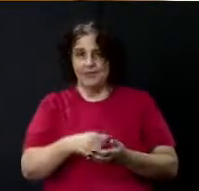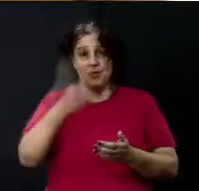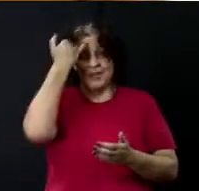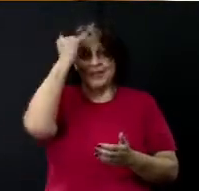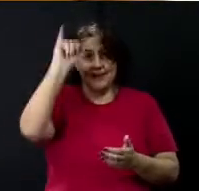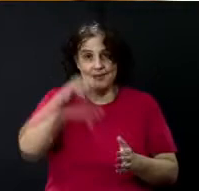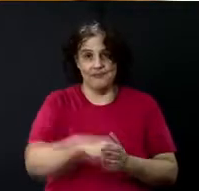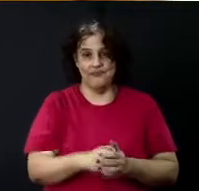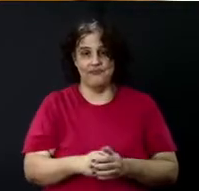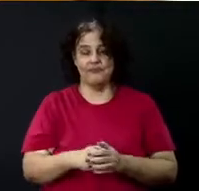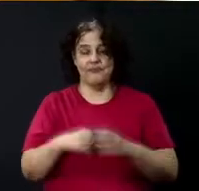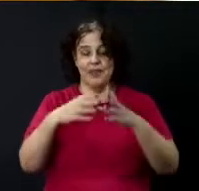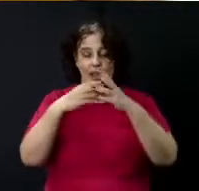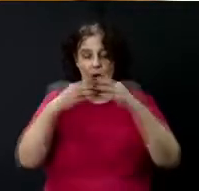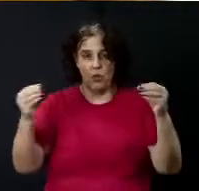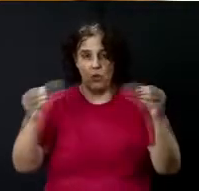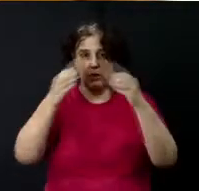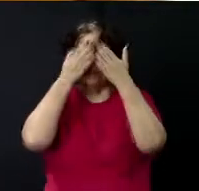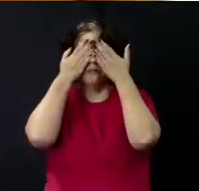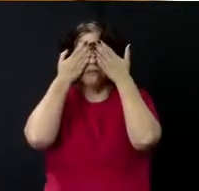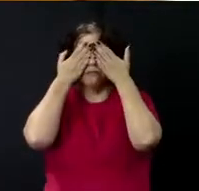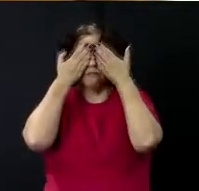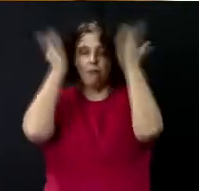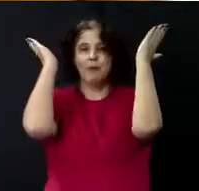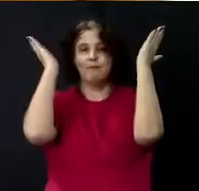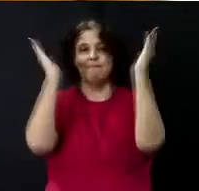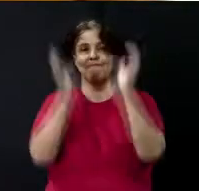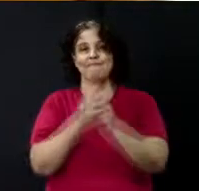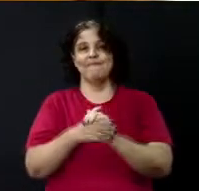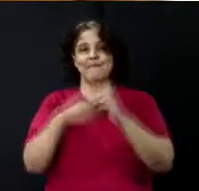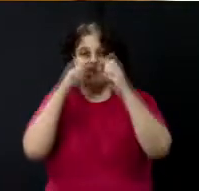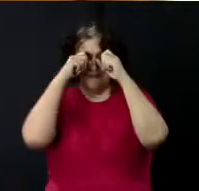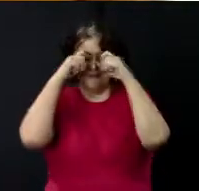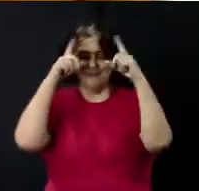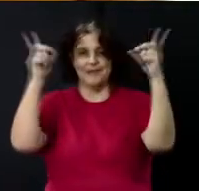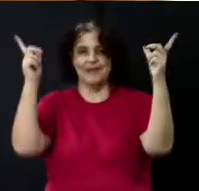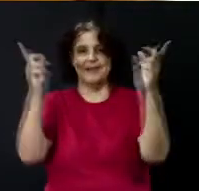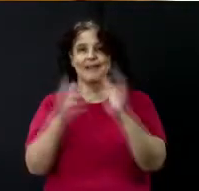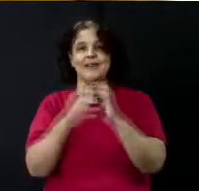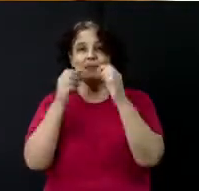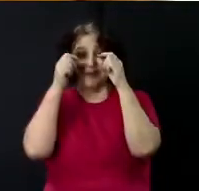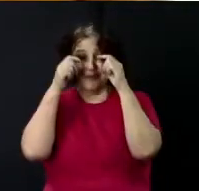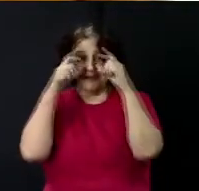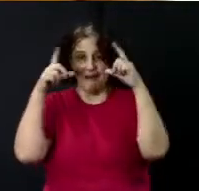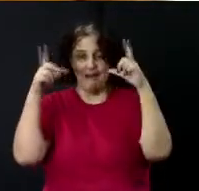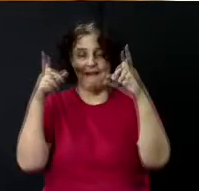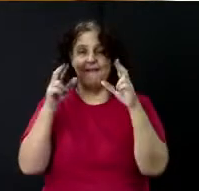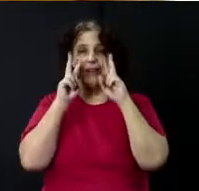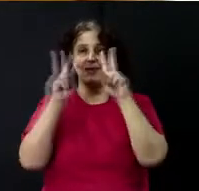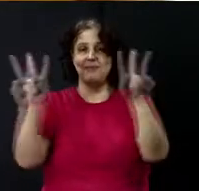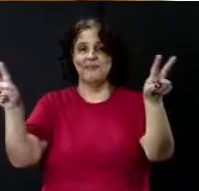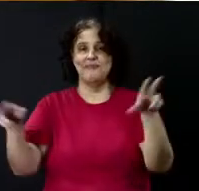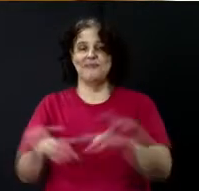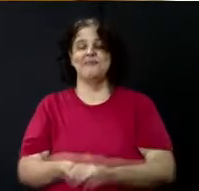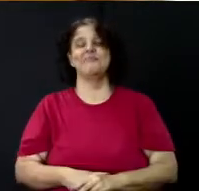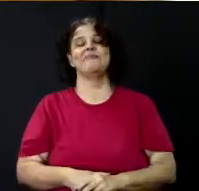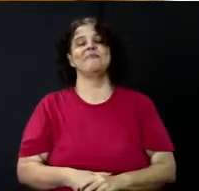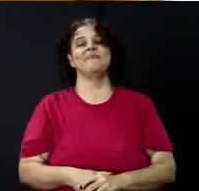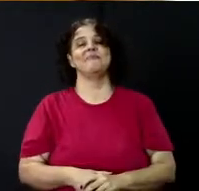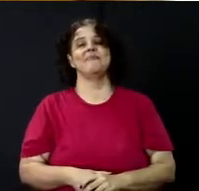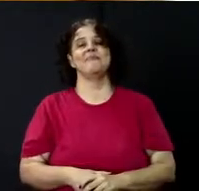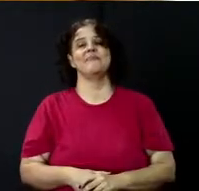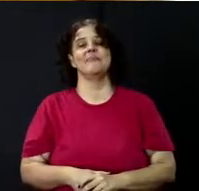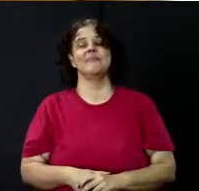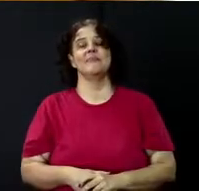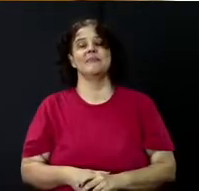da cegueira, um fato, um objetivo, a divindade e o espanto, mas seria